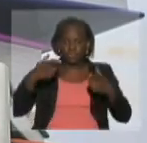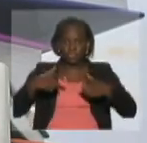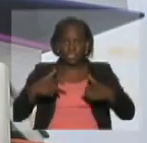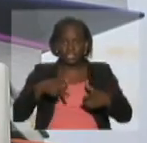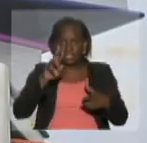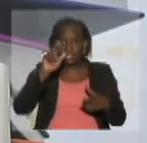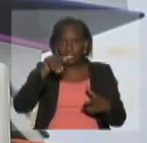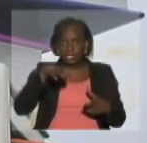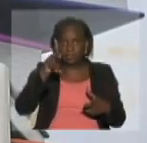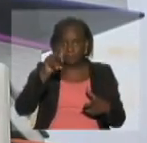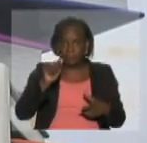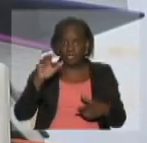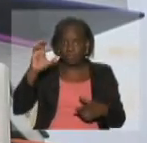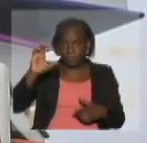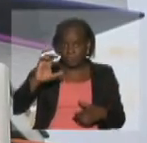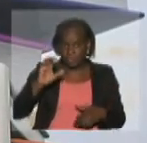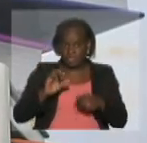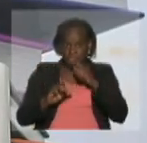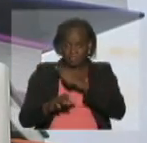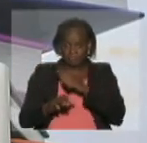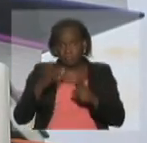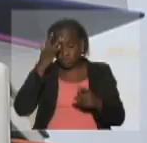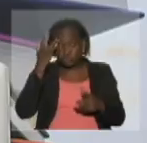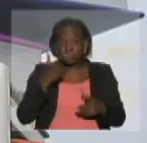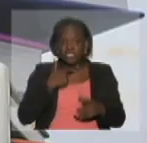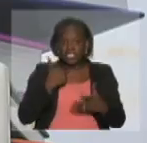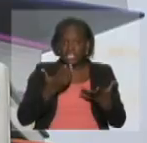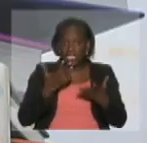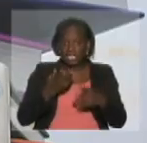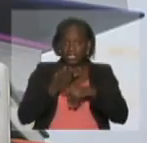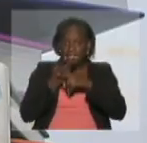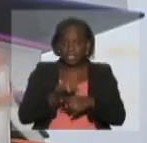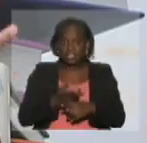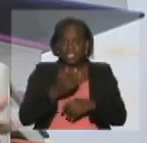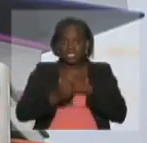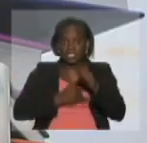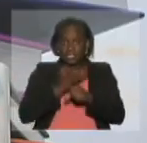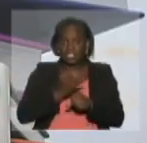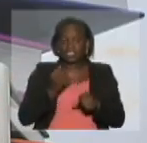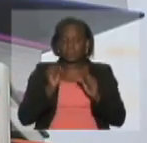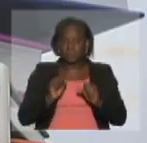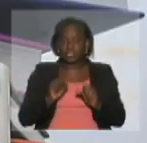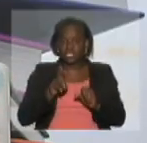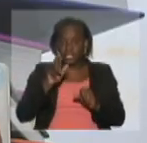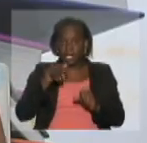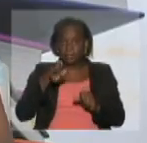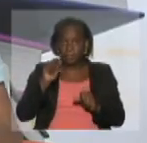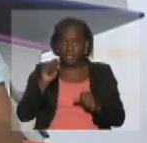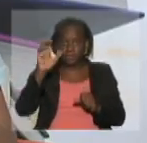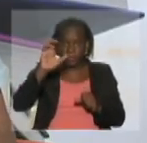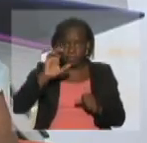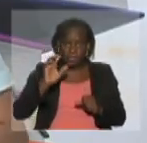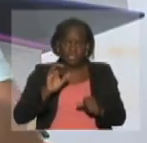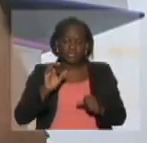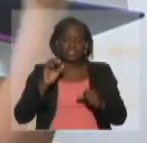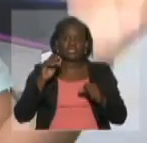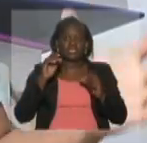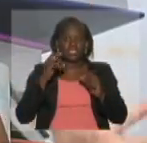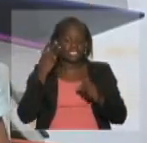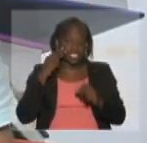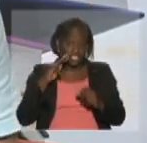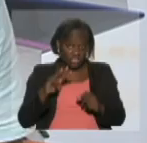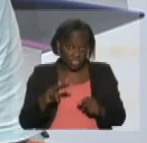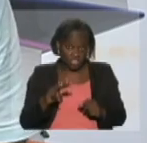Espaço Rampa, em Copacabana. Quem quiser buscar aí o espaço, o endereço, é só jogar no Google, Rampa, Copacabana, e vai ser 3